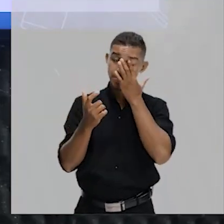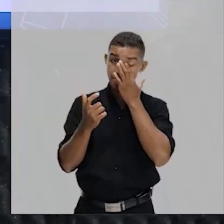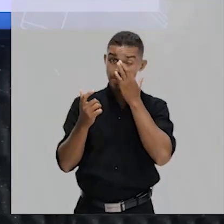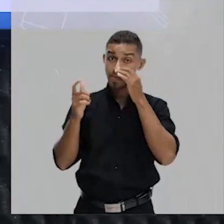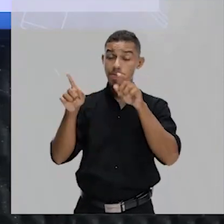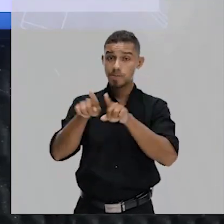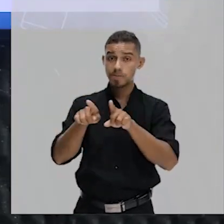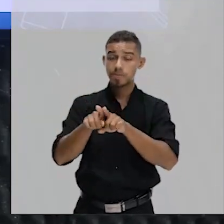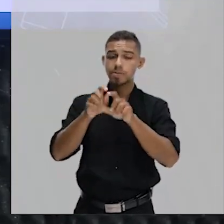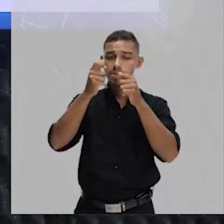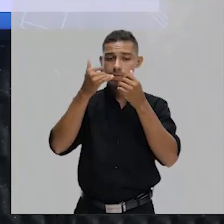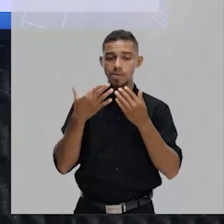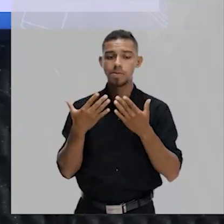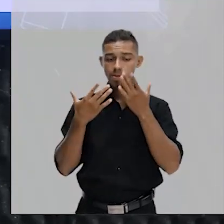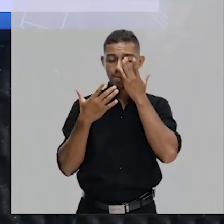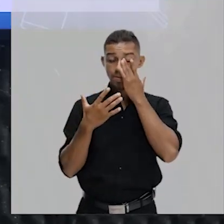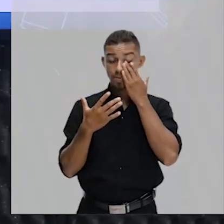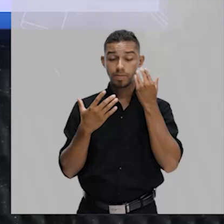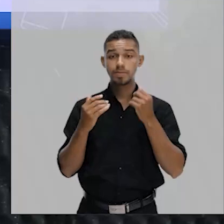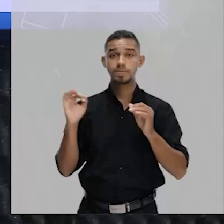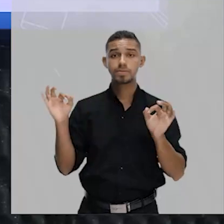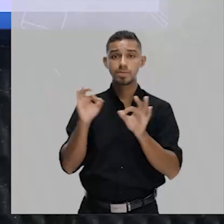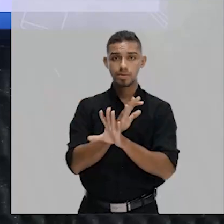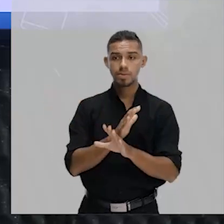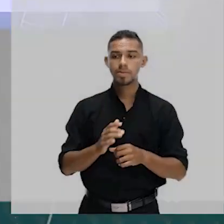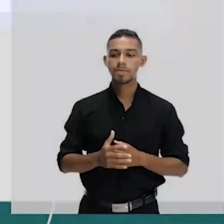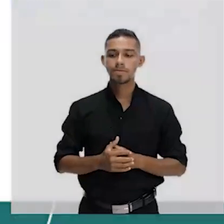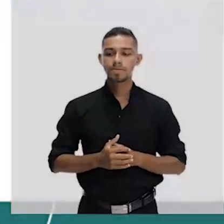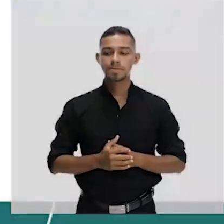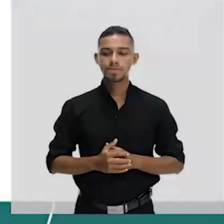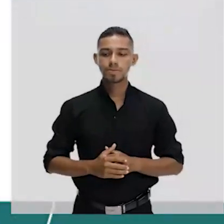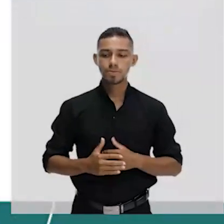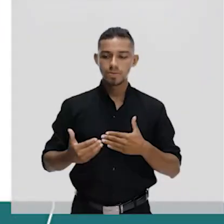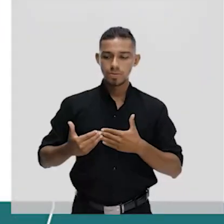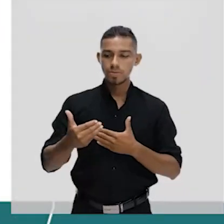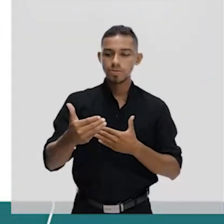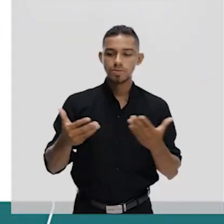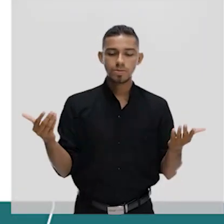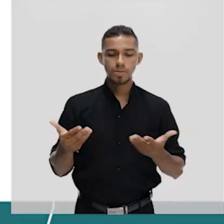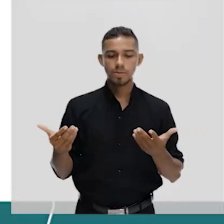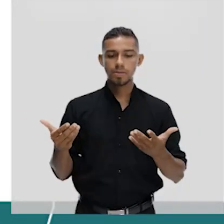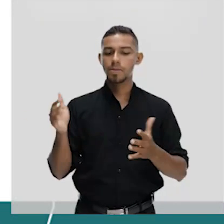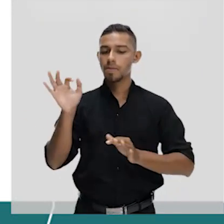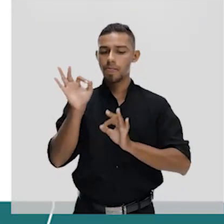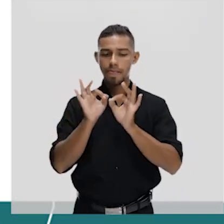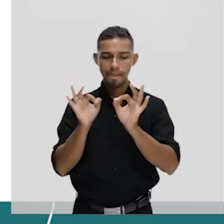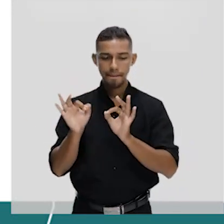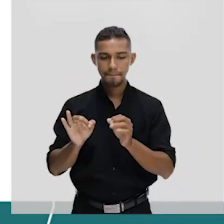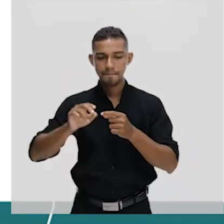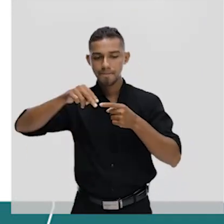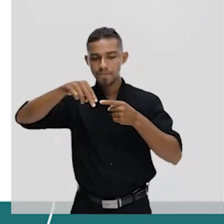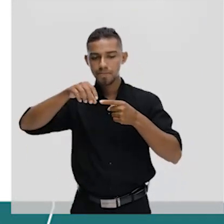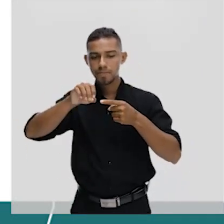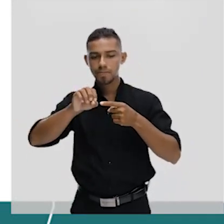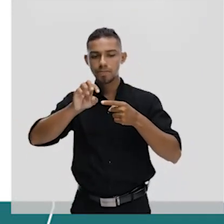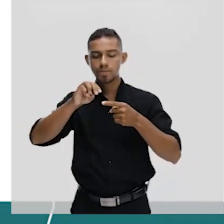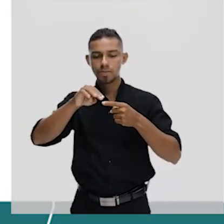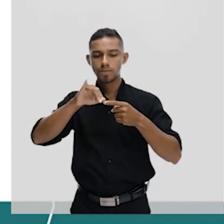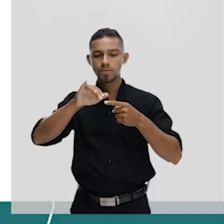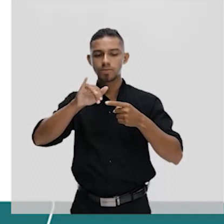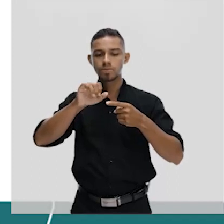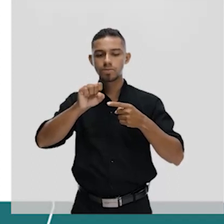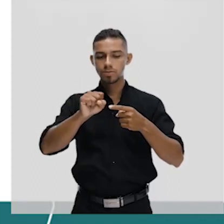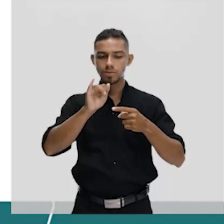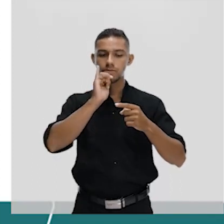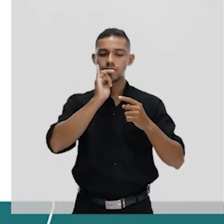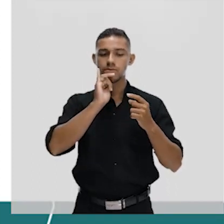sobre esses vícios de linguagem no final. Então, começando aqui com as formas nominais. As formas nominais